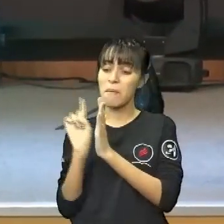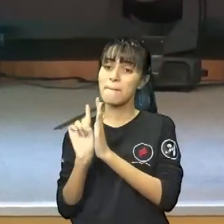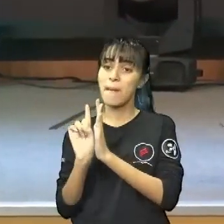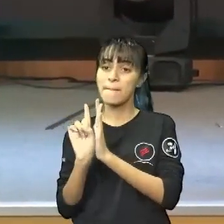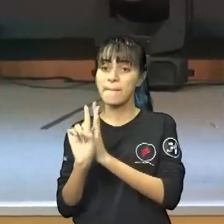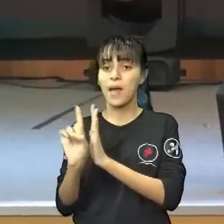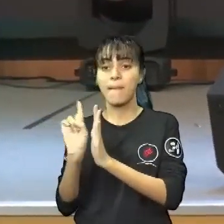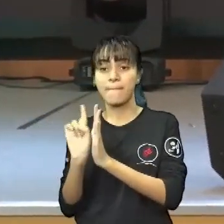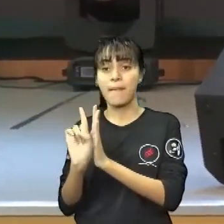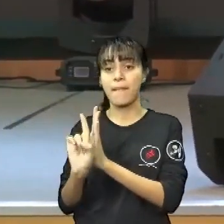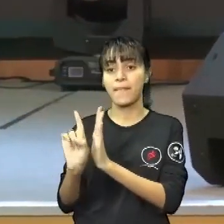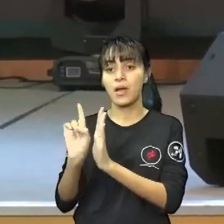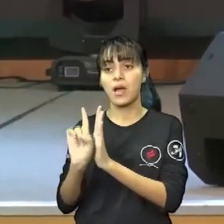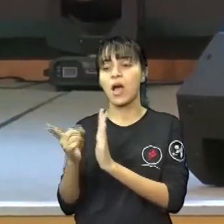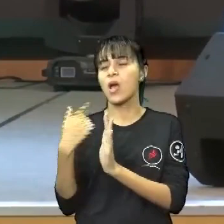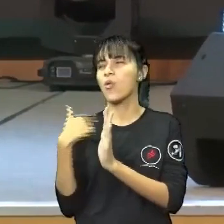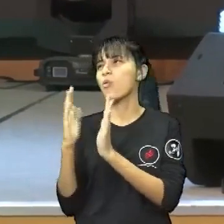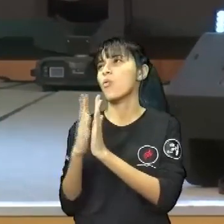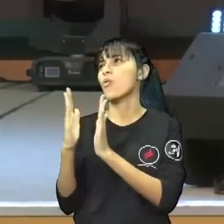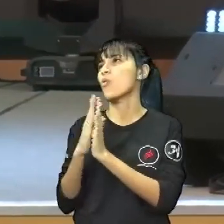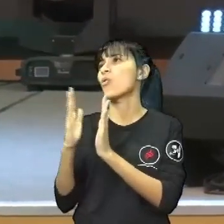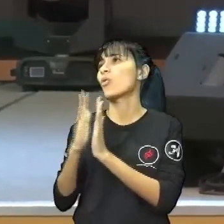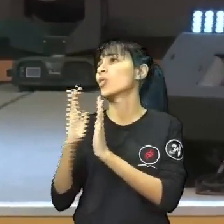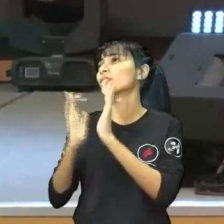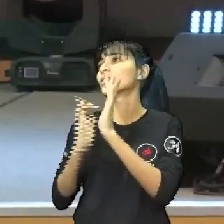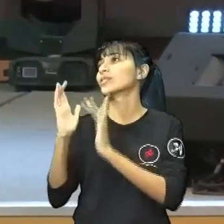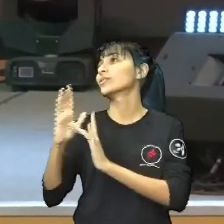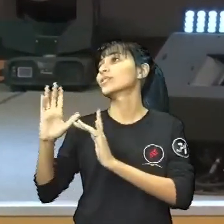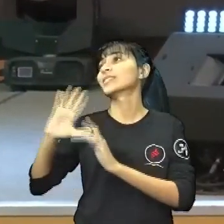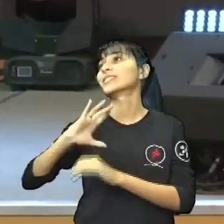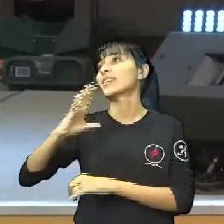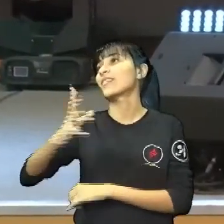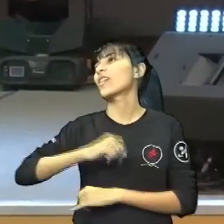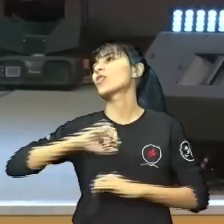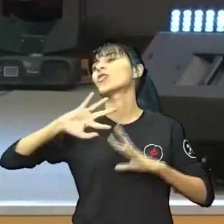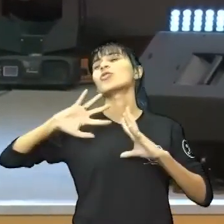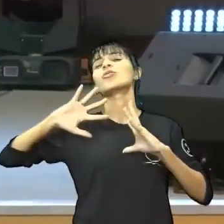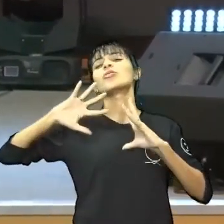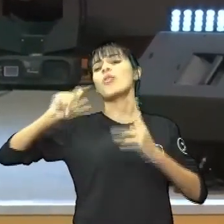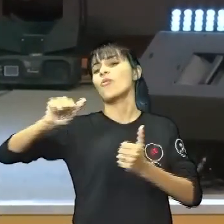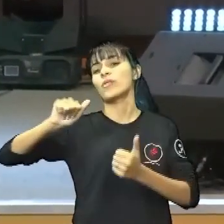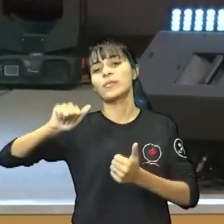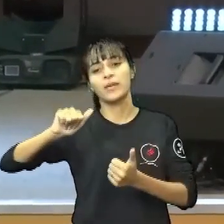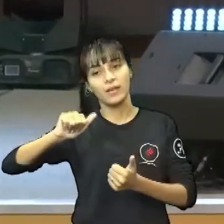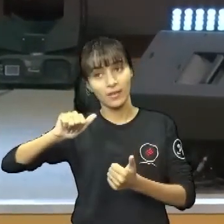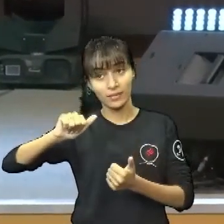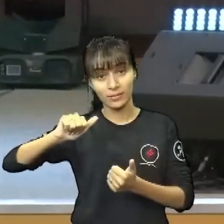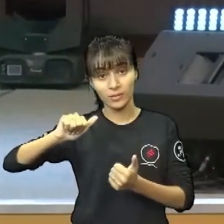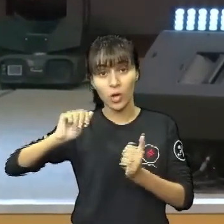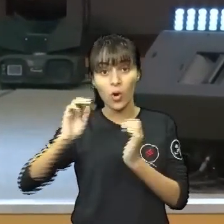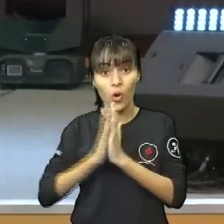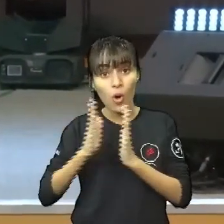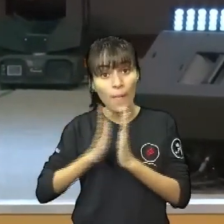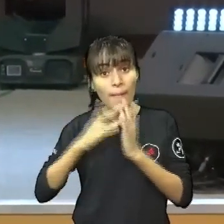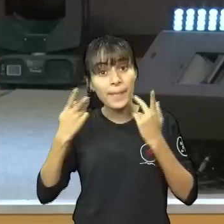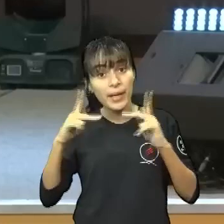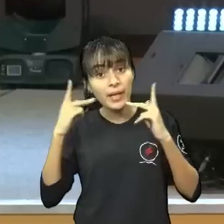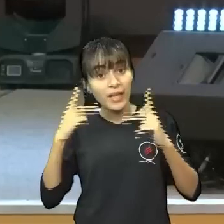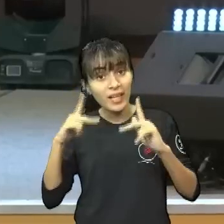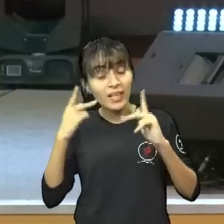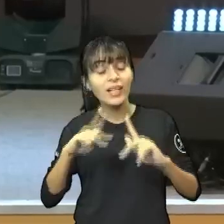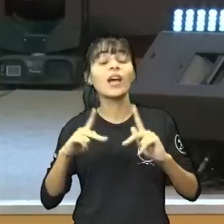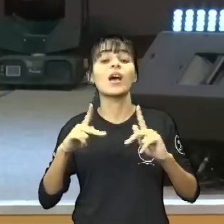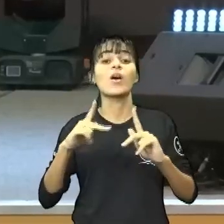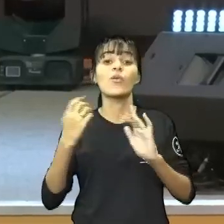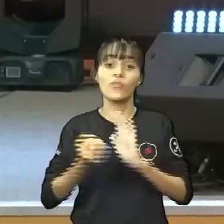pastor eu oro para Jesus salvar toda a humanidade ora para pregar o evangelho para